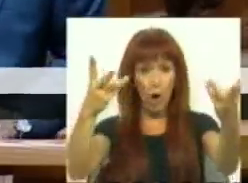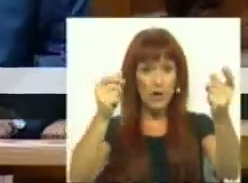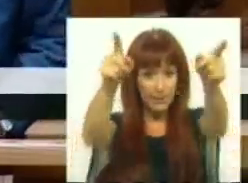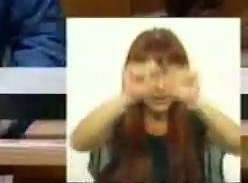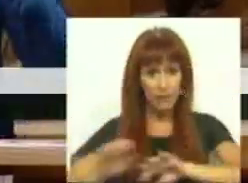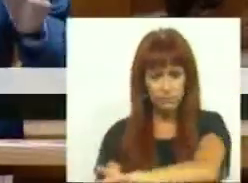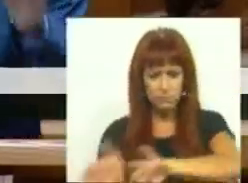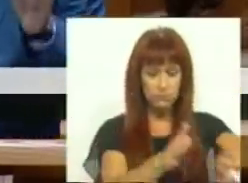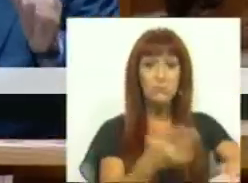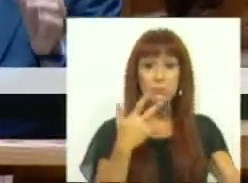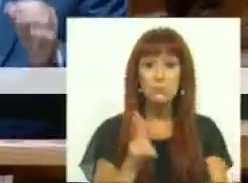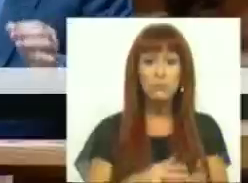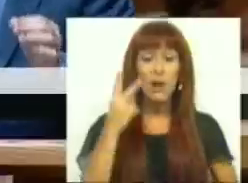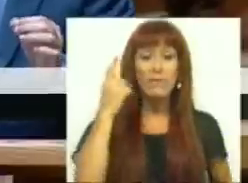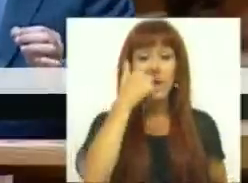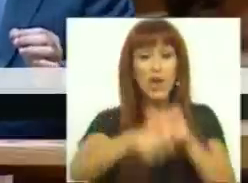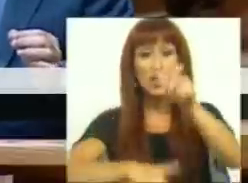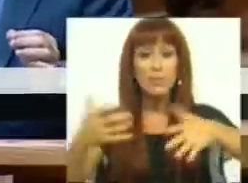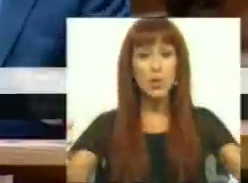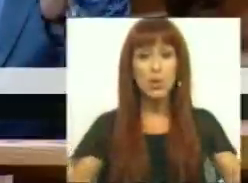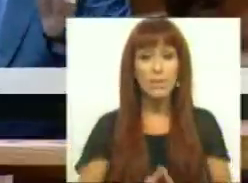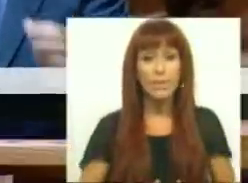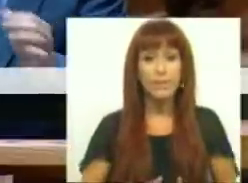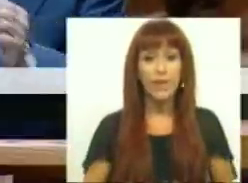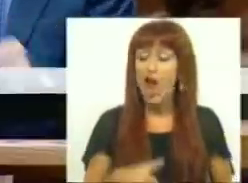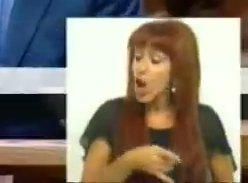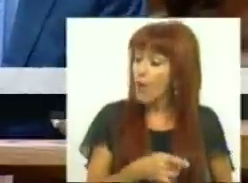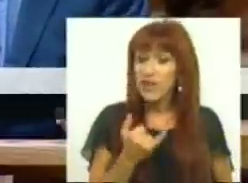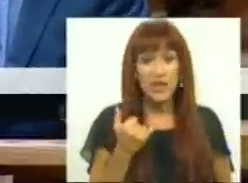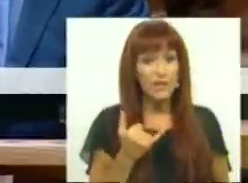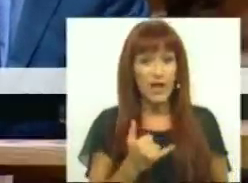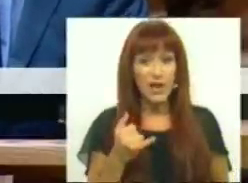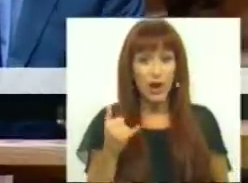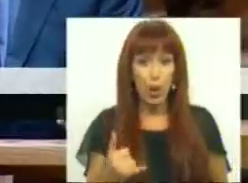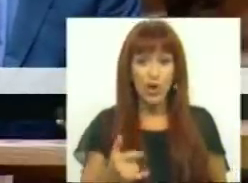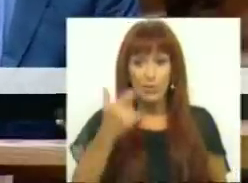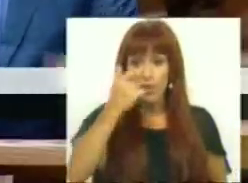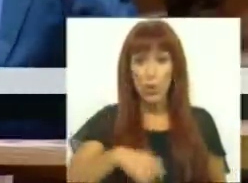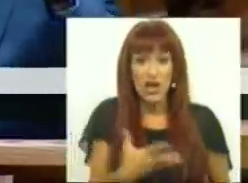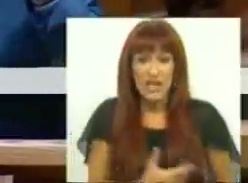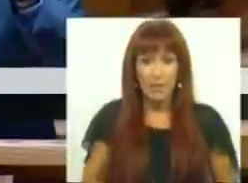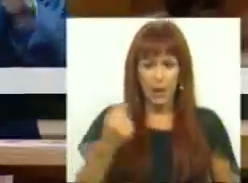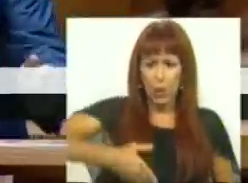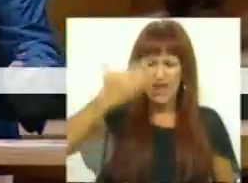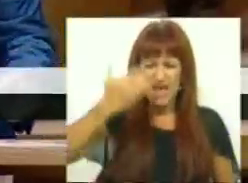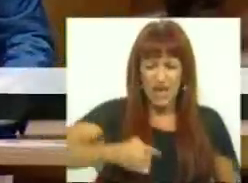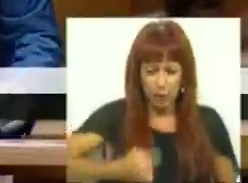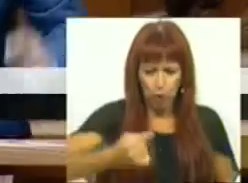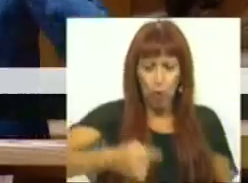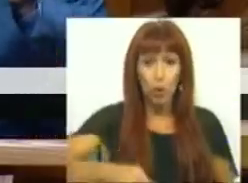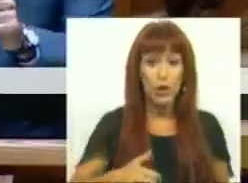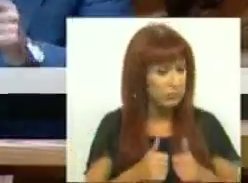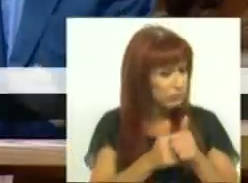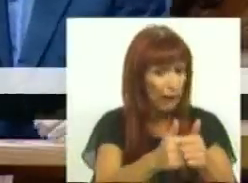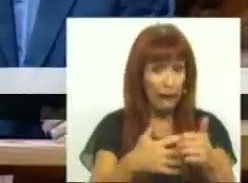orçamental. E a verdade da vida das pessoas: são 922 desempregados por dia. Vão atrás de todos,